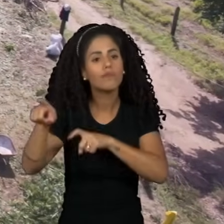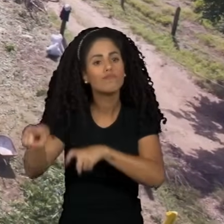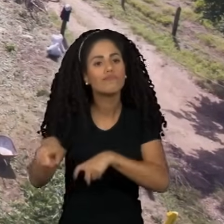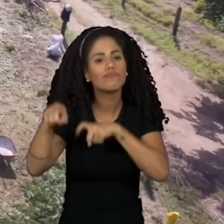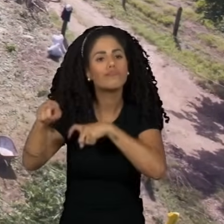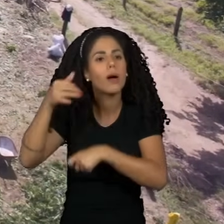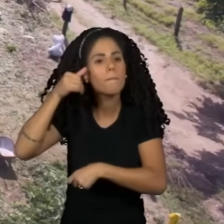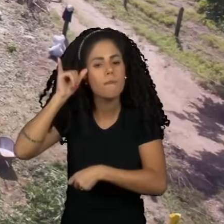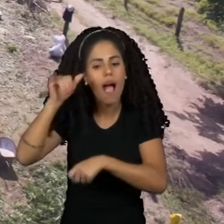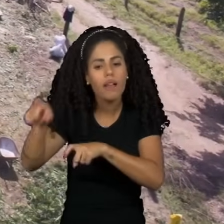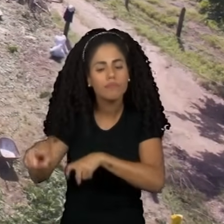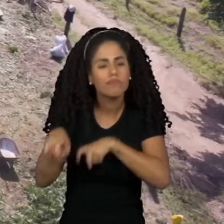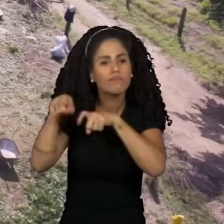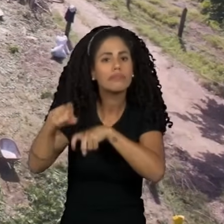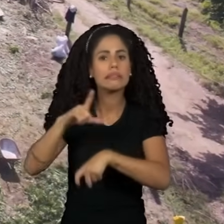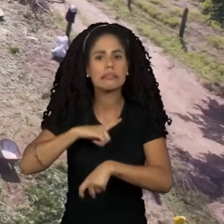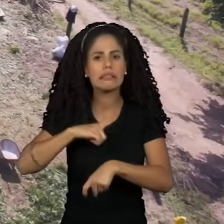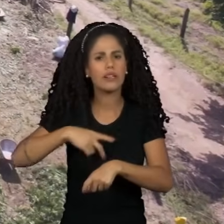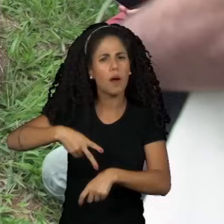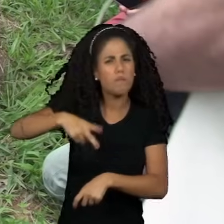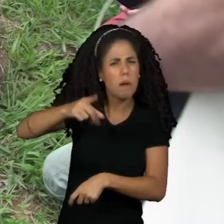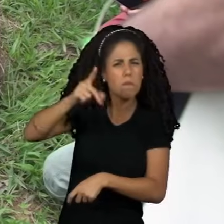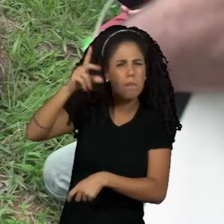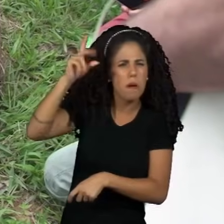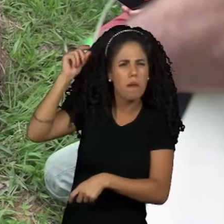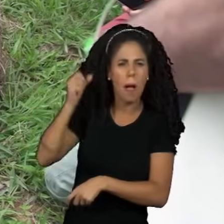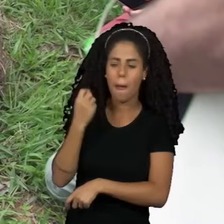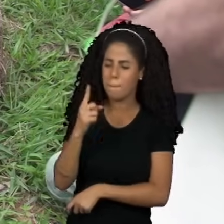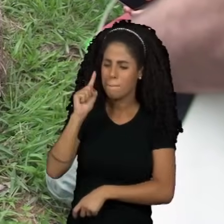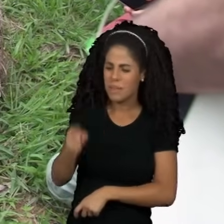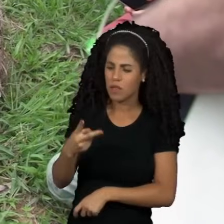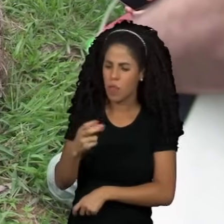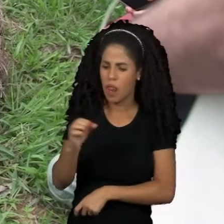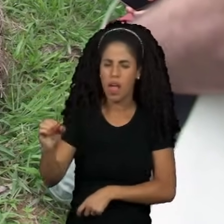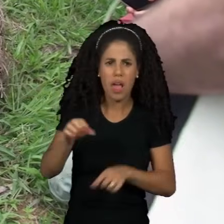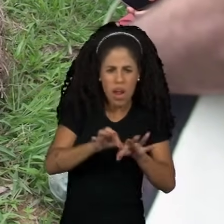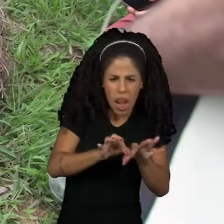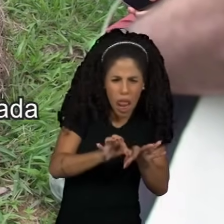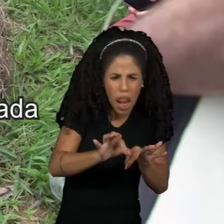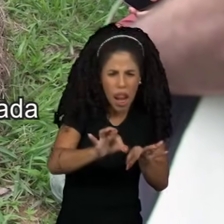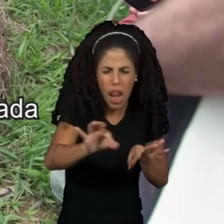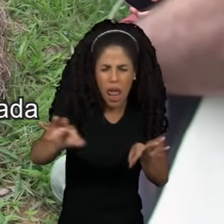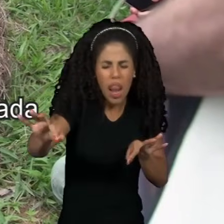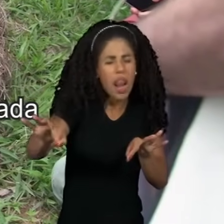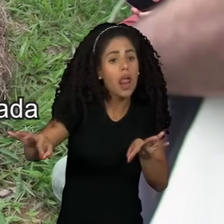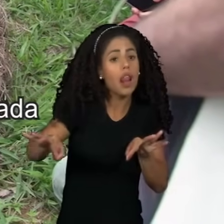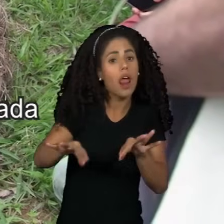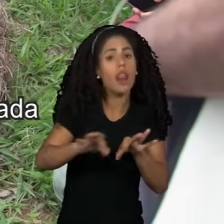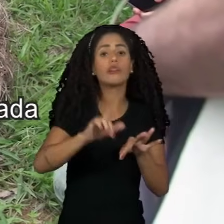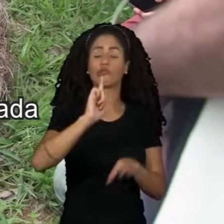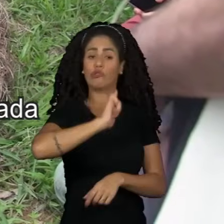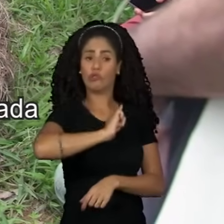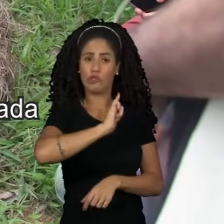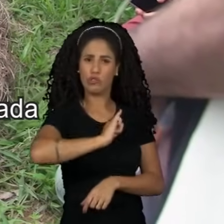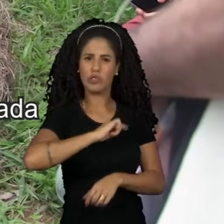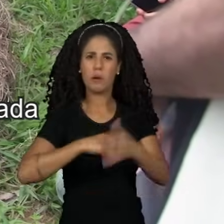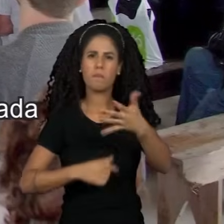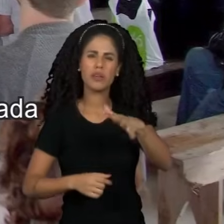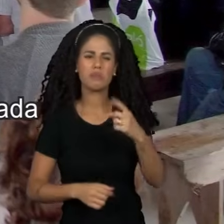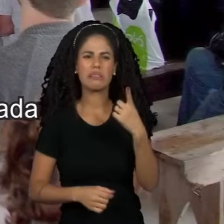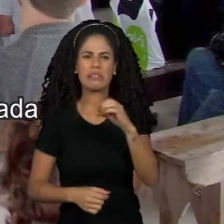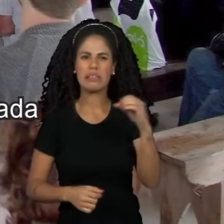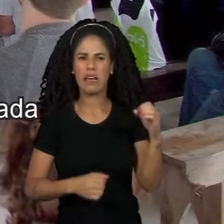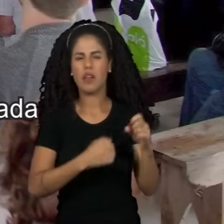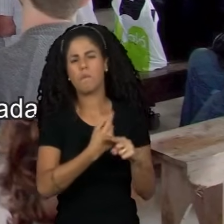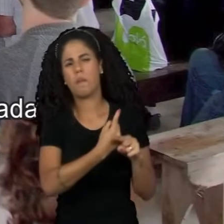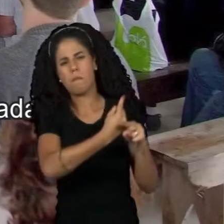Fugidos da Terra Seca, que foram uns 1.200 e poucos hectares, ela, 100 anos